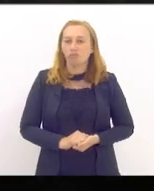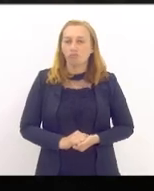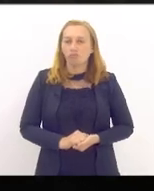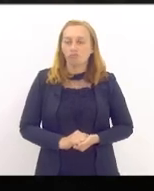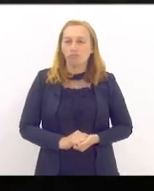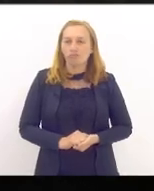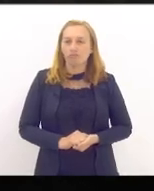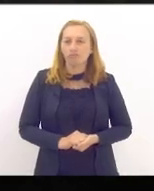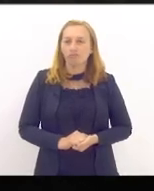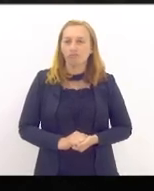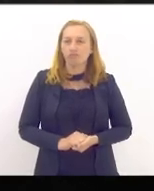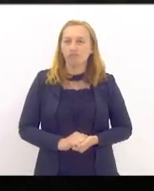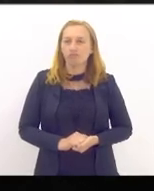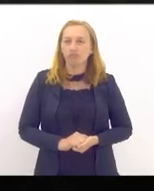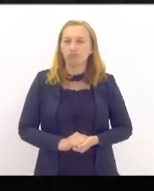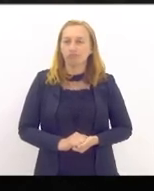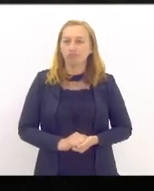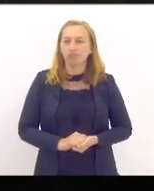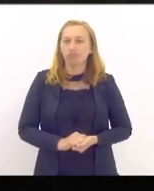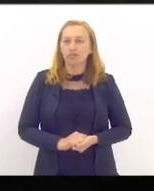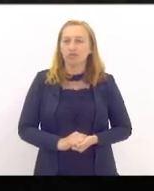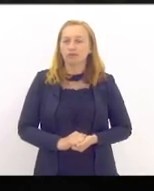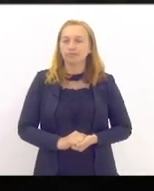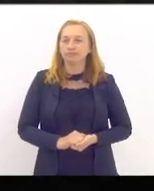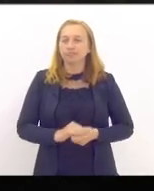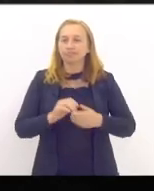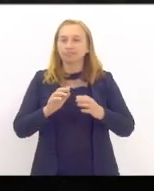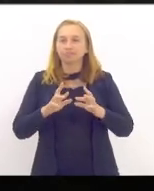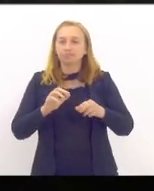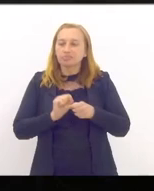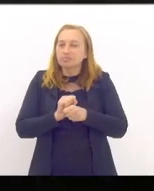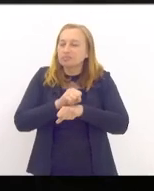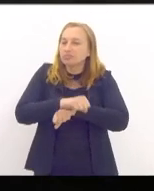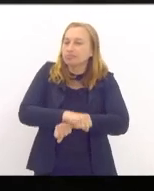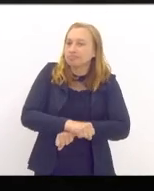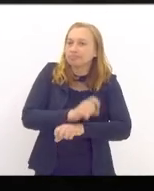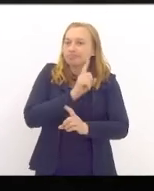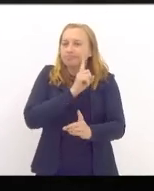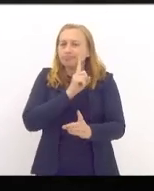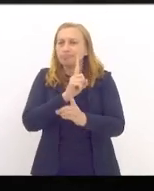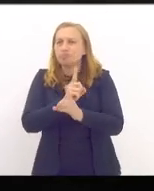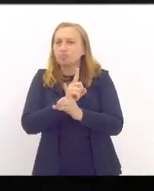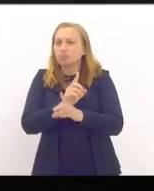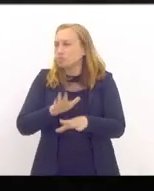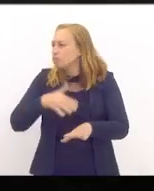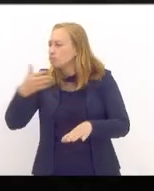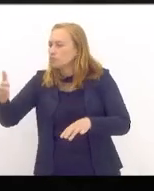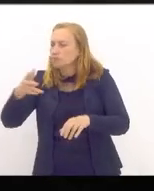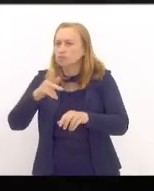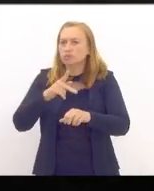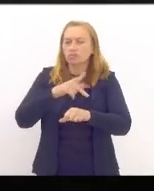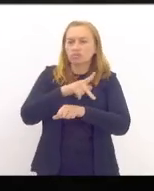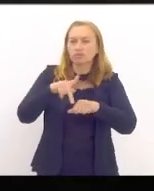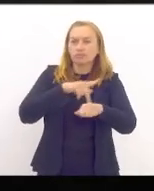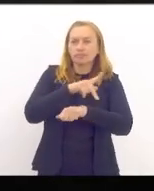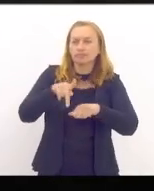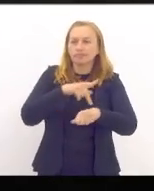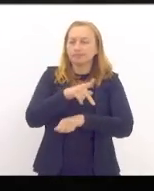eu participei de seminários de encontros internacionais provavelmente